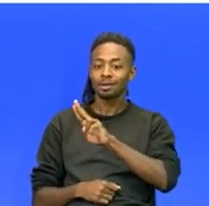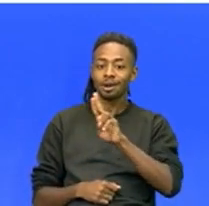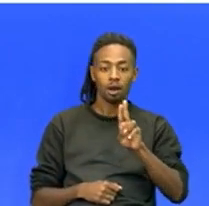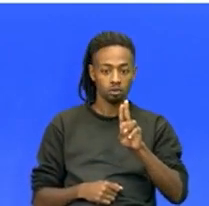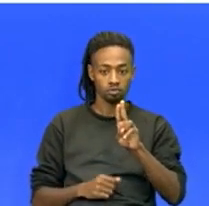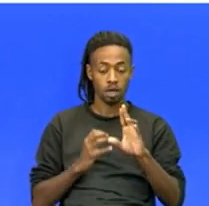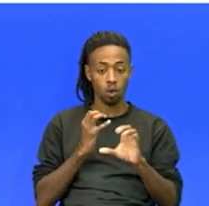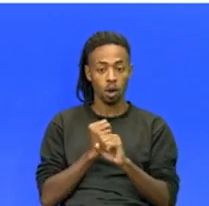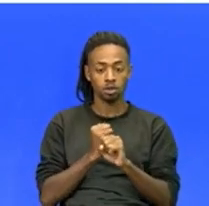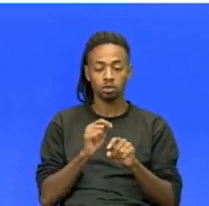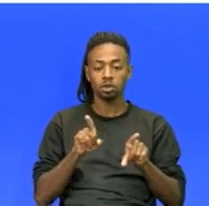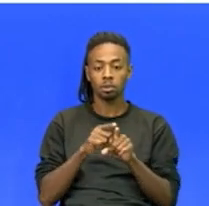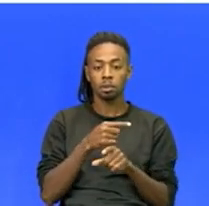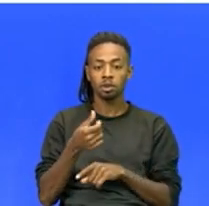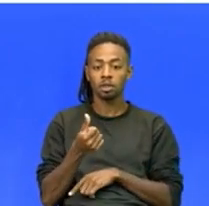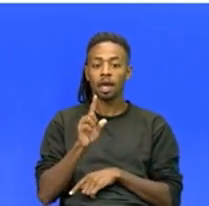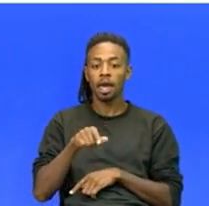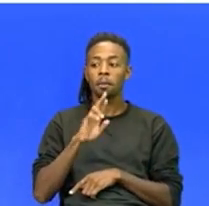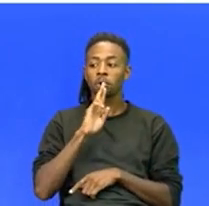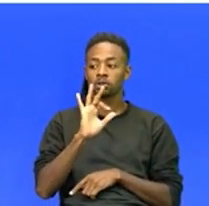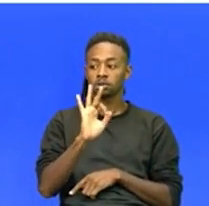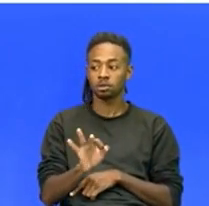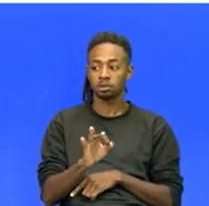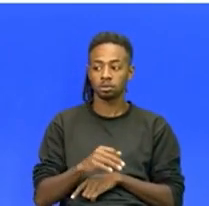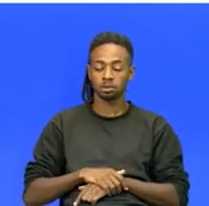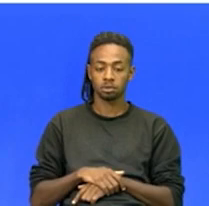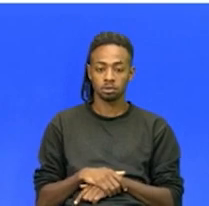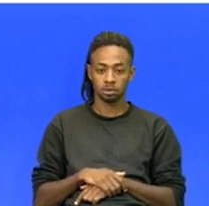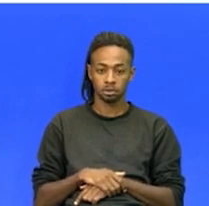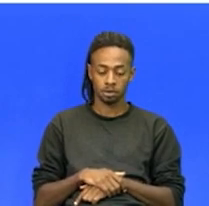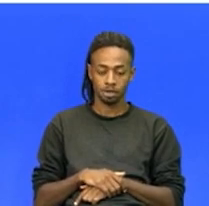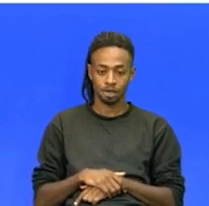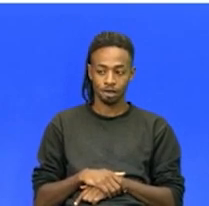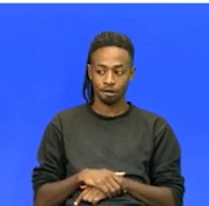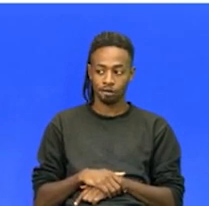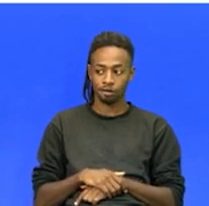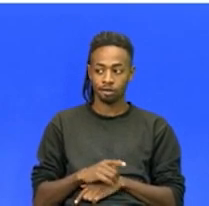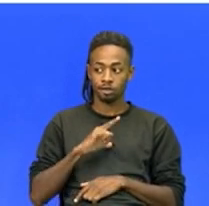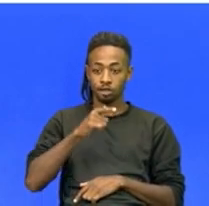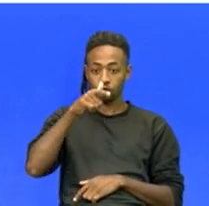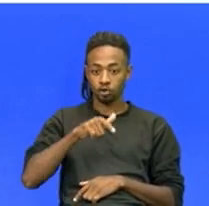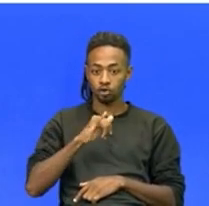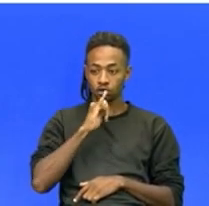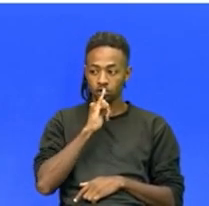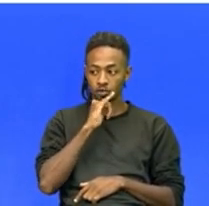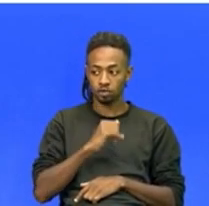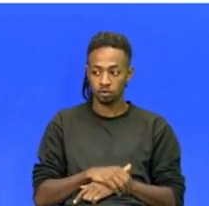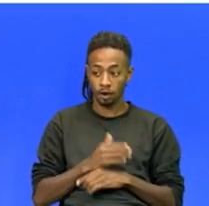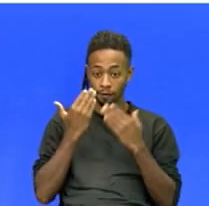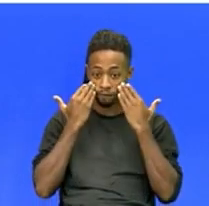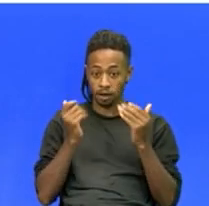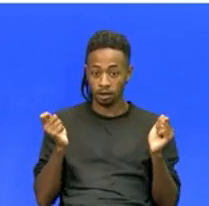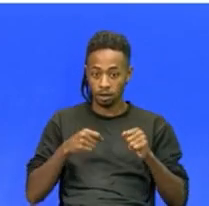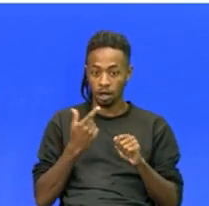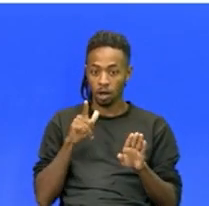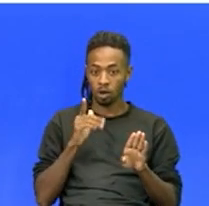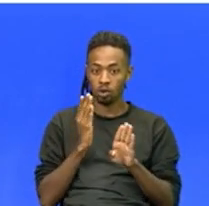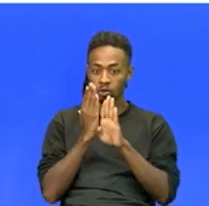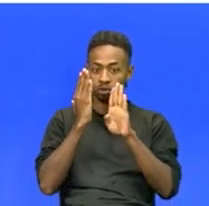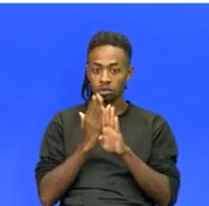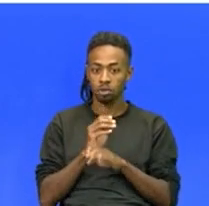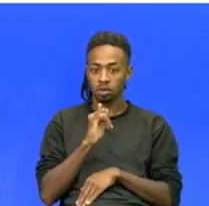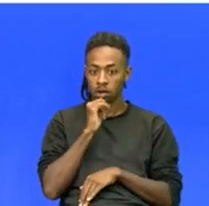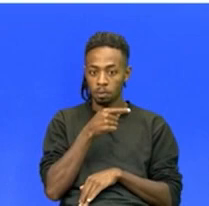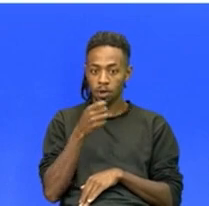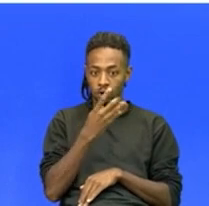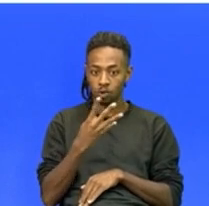aqui temos menos 6 como resposta. Tá? E novamente, se a gente vê, dá para se obter os pontos críticos, né? Que é